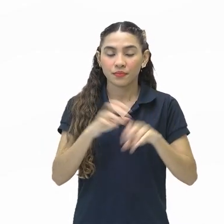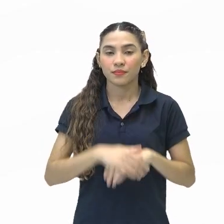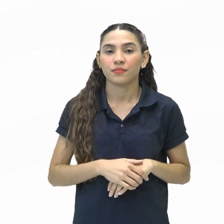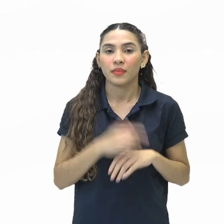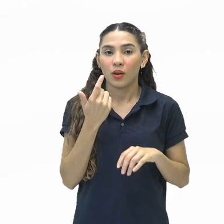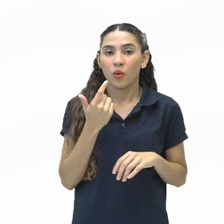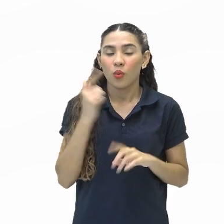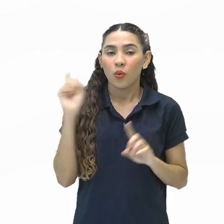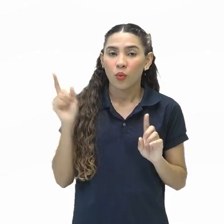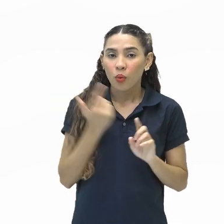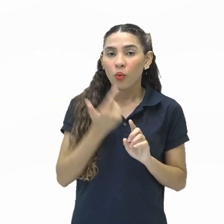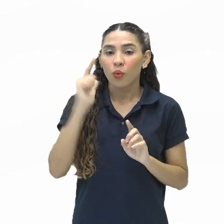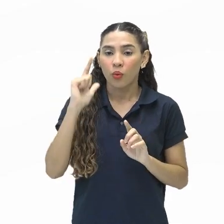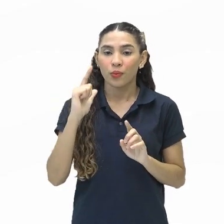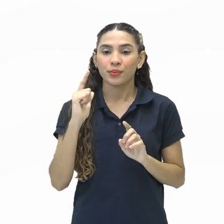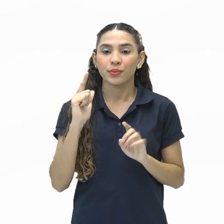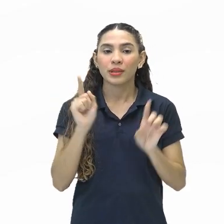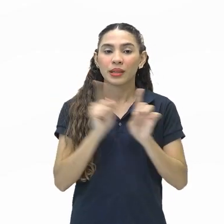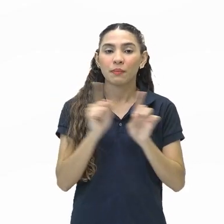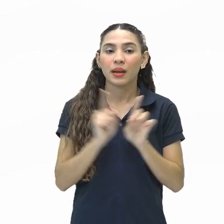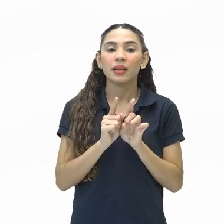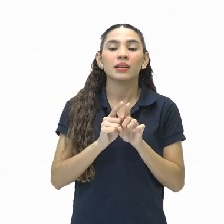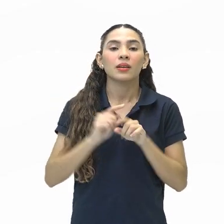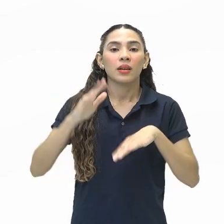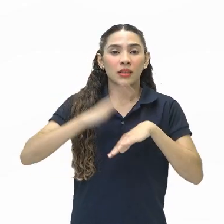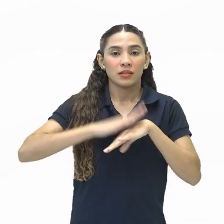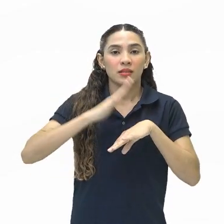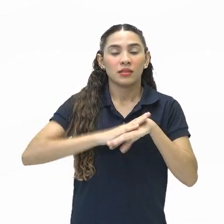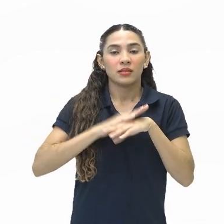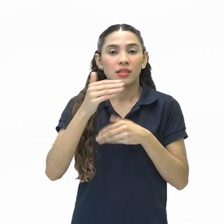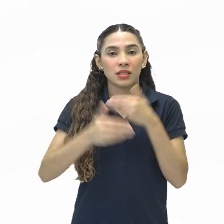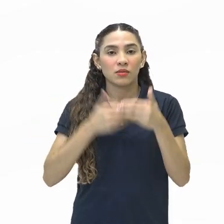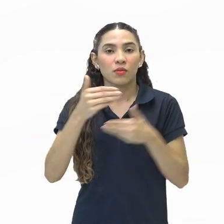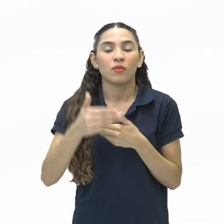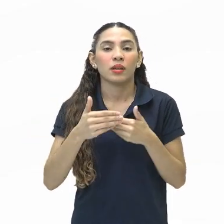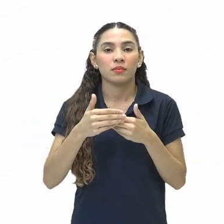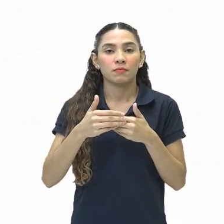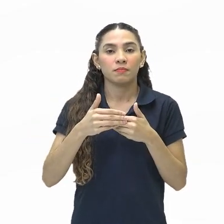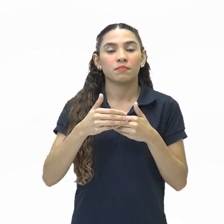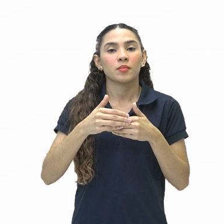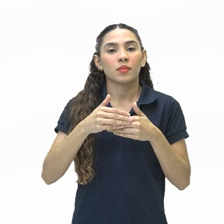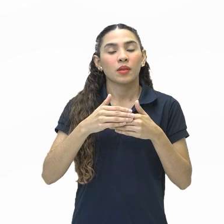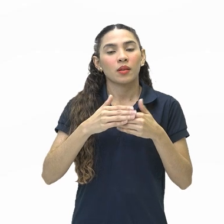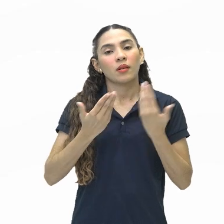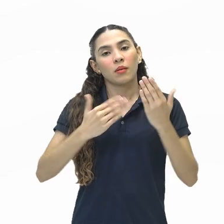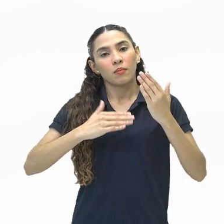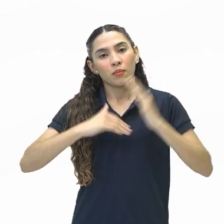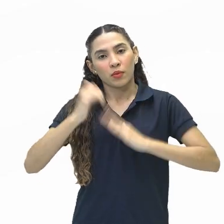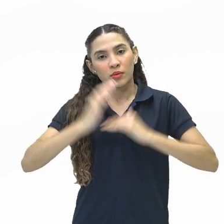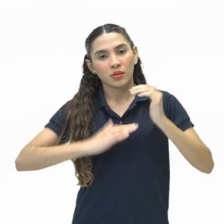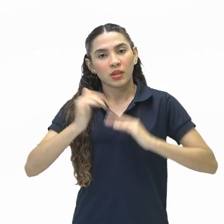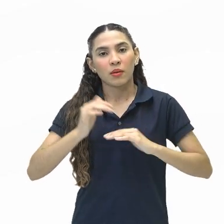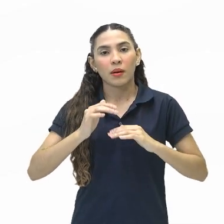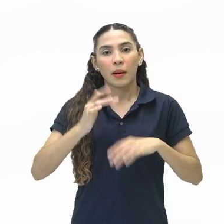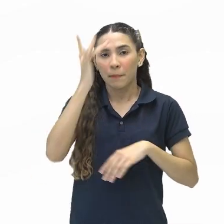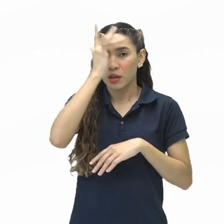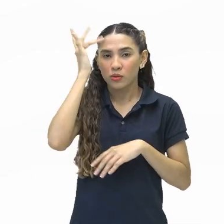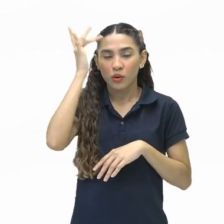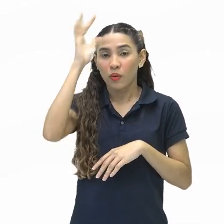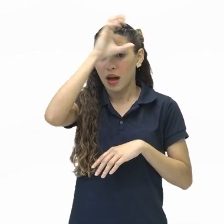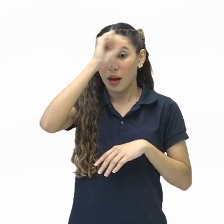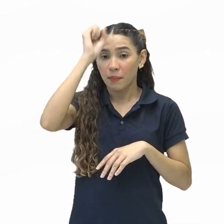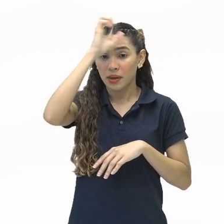Outra coisa também é que ao desenvolver essa qualificação, né, aquele que está ali aprendendo, né, que está